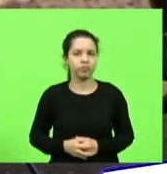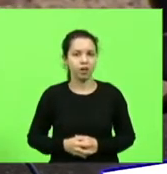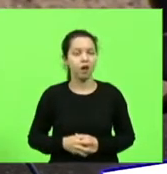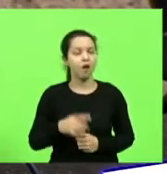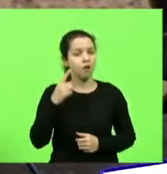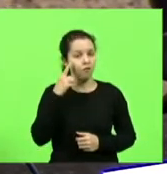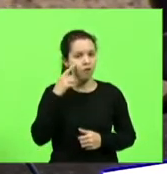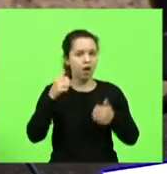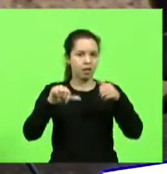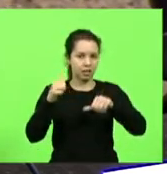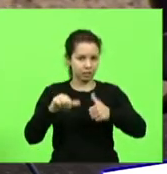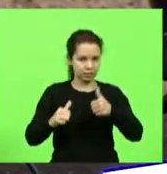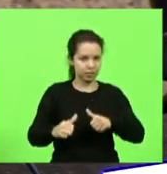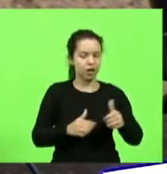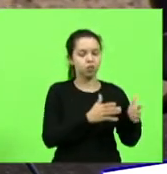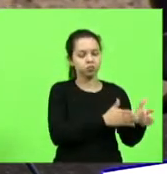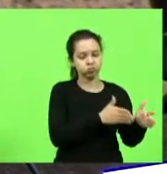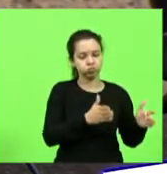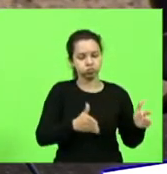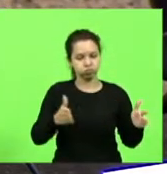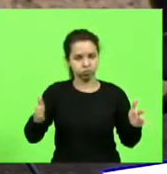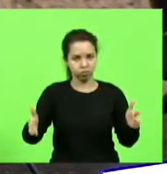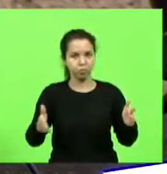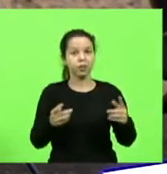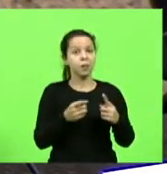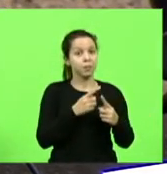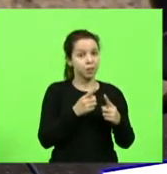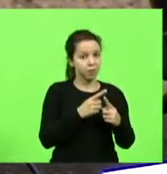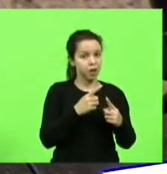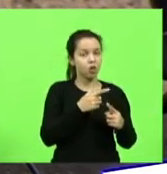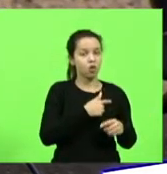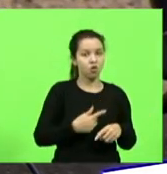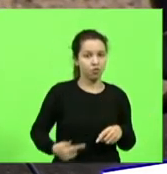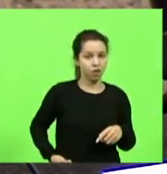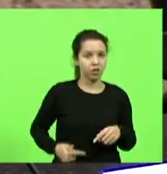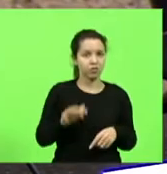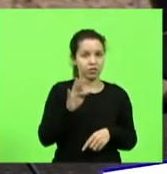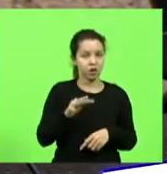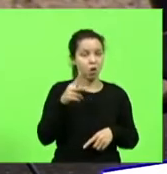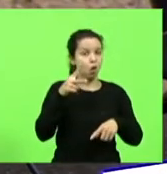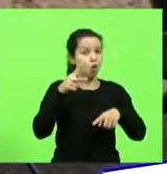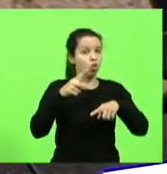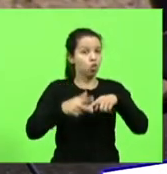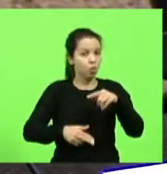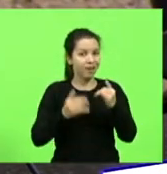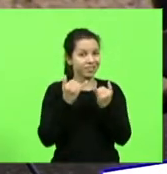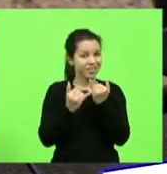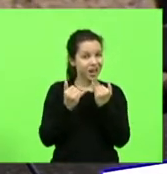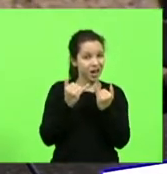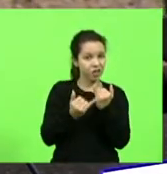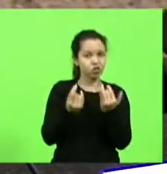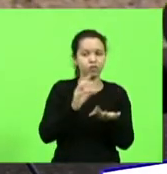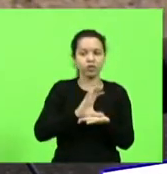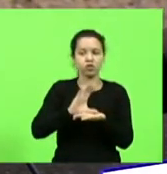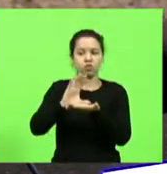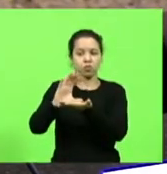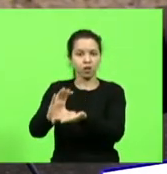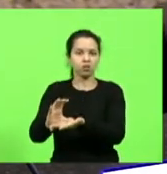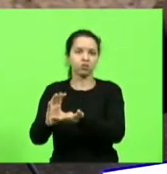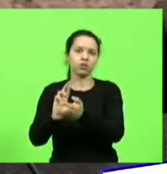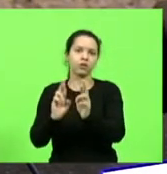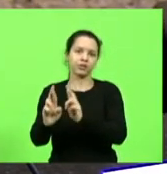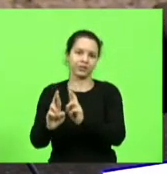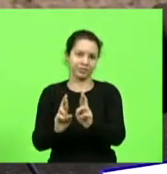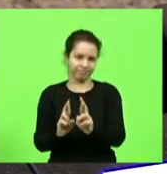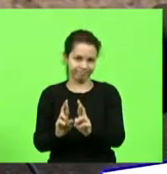fatos. Primeiro, o governo federal cortou metade do investimento que iria investir nas mesmas rodovias. Ou